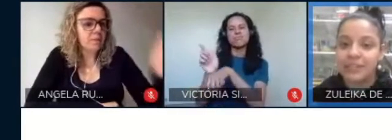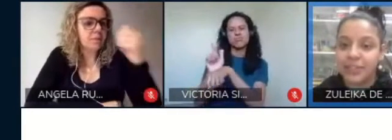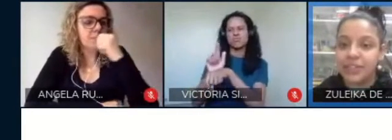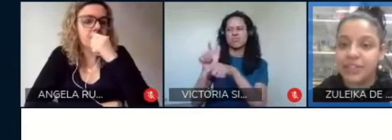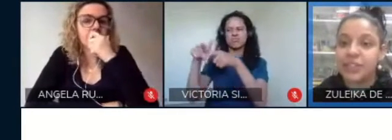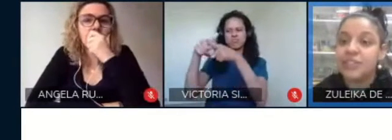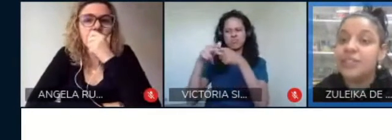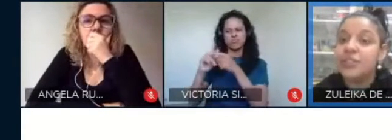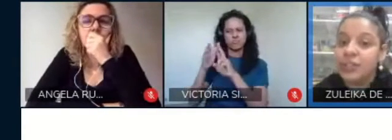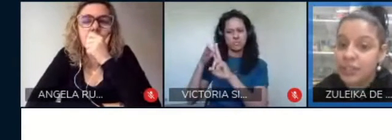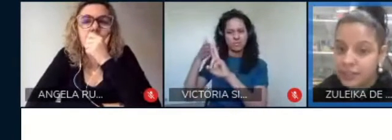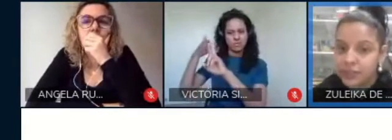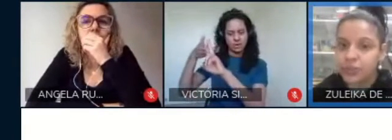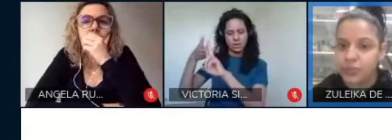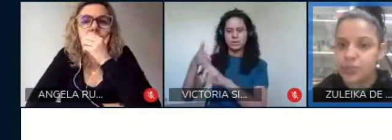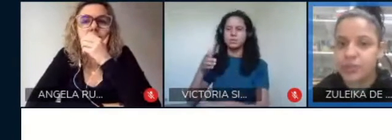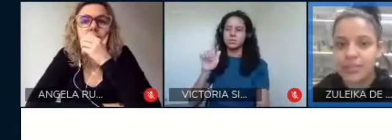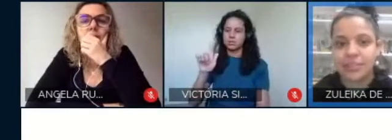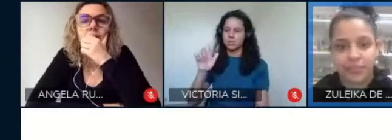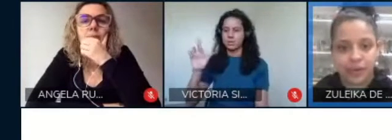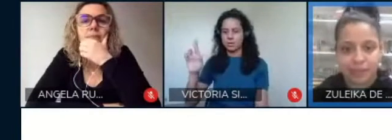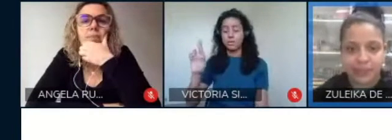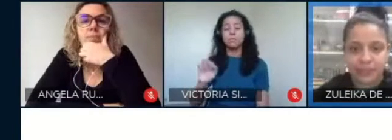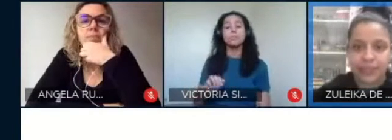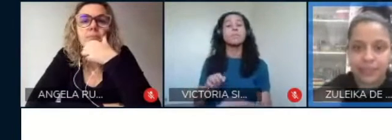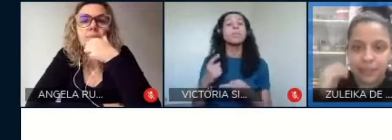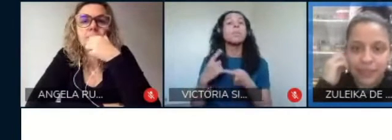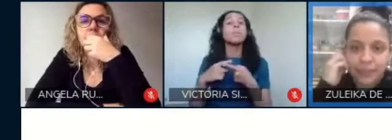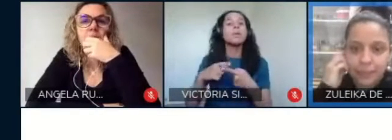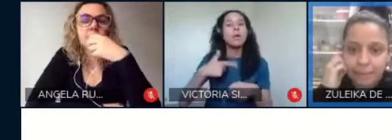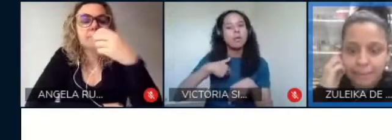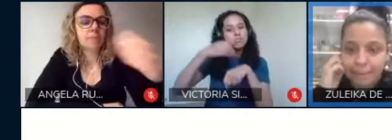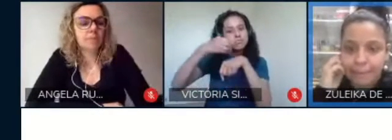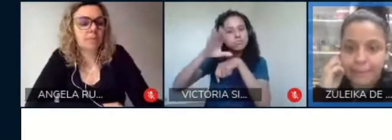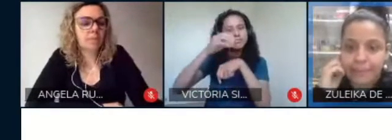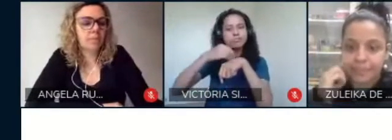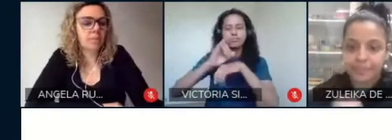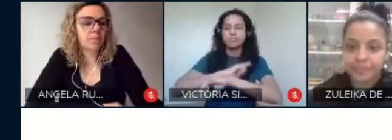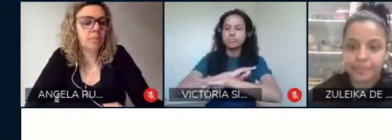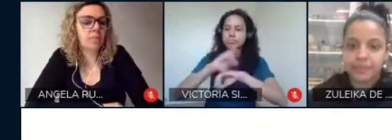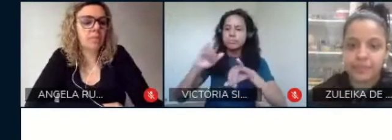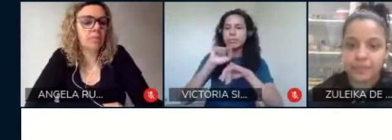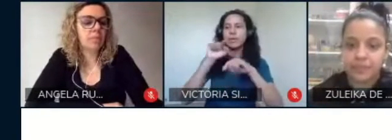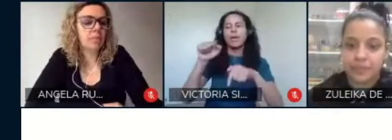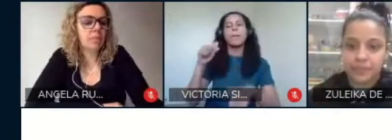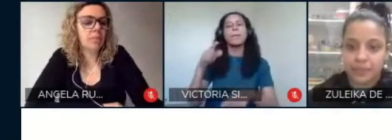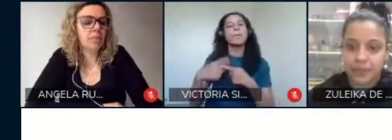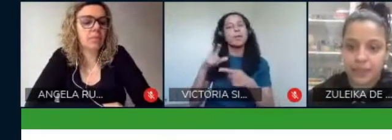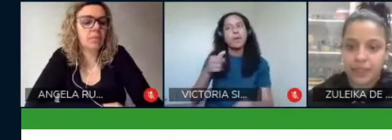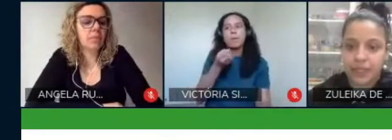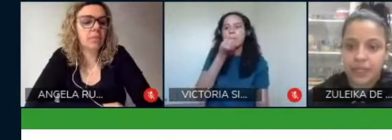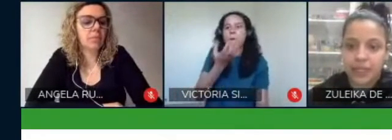porquê que a gente insiste tanto no uso dessa ferramenta, tá bem?